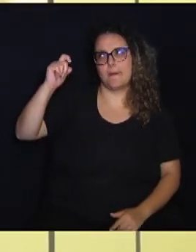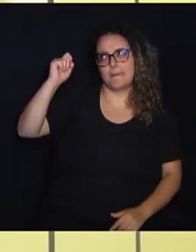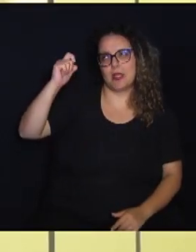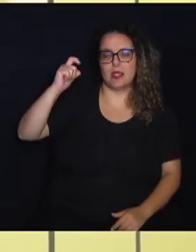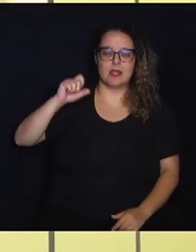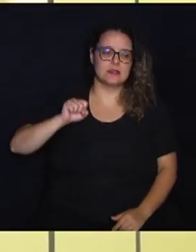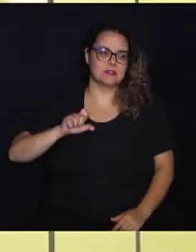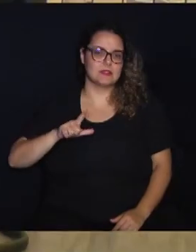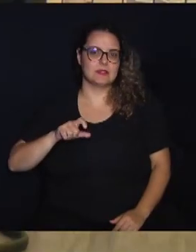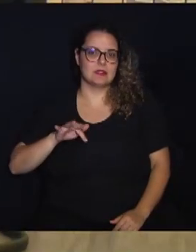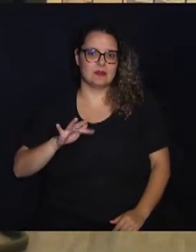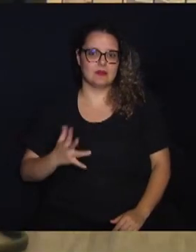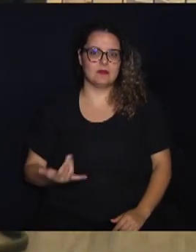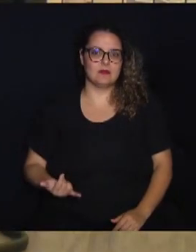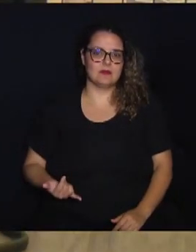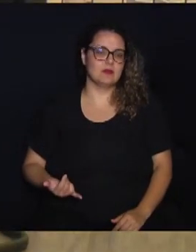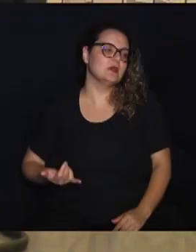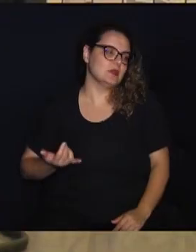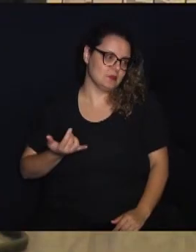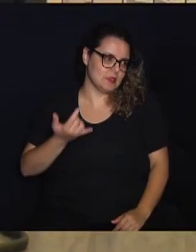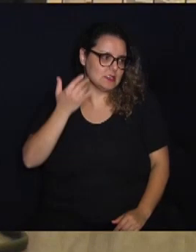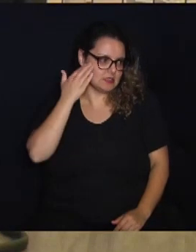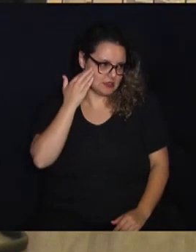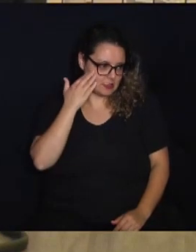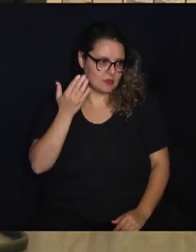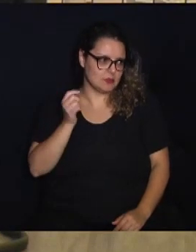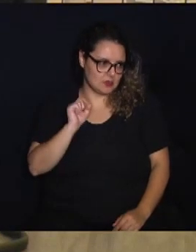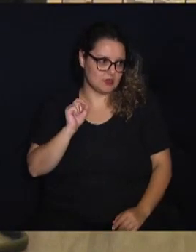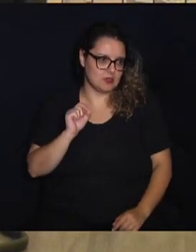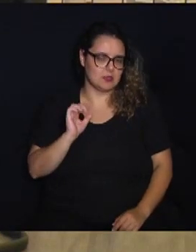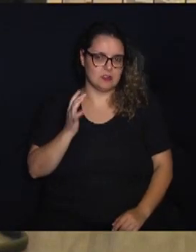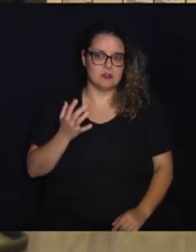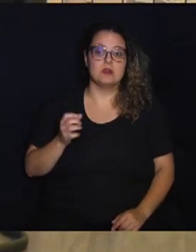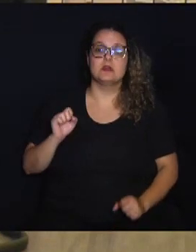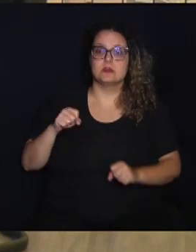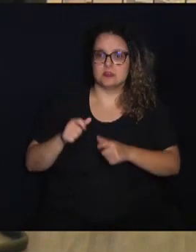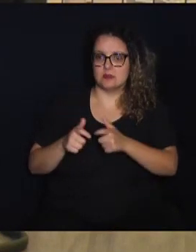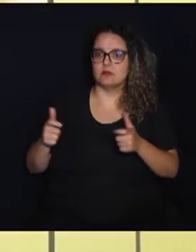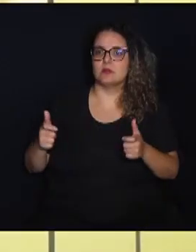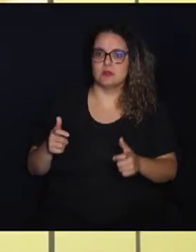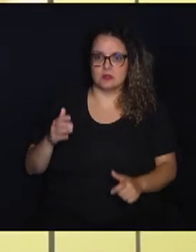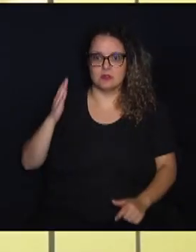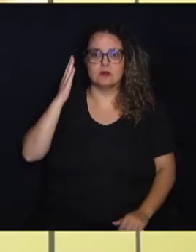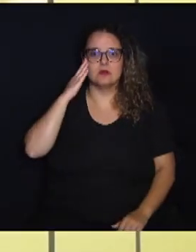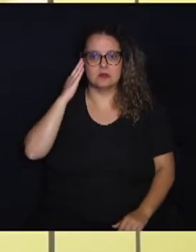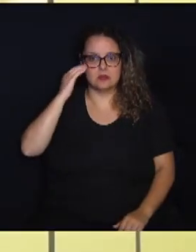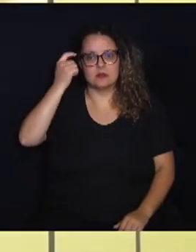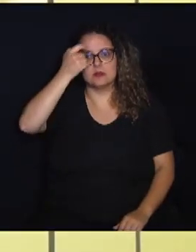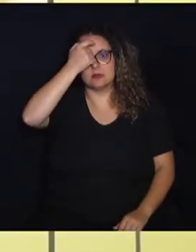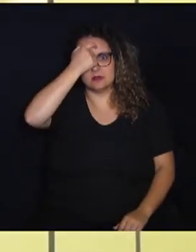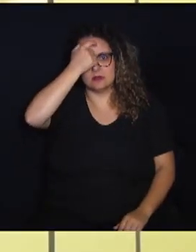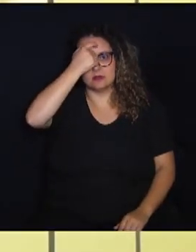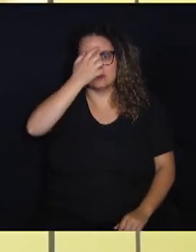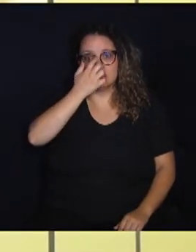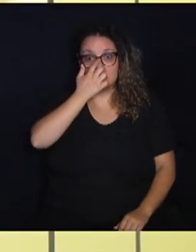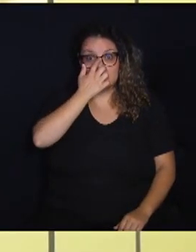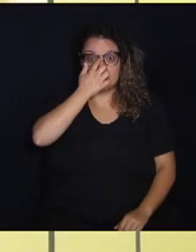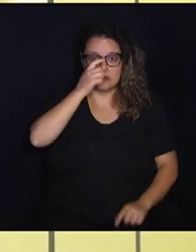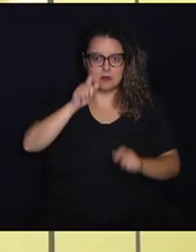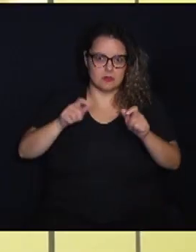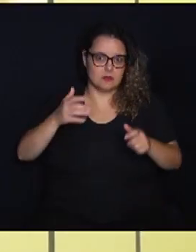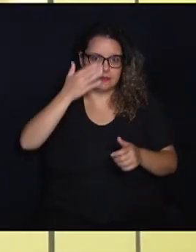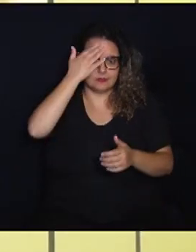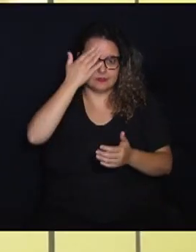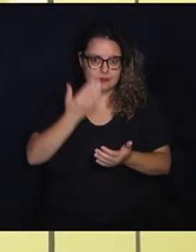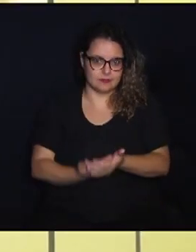Entendeu? Mas está consciente, então, do que está fazendo? Olha, muita gente, a maior parte está consciente e tem gente também que acredita